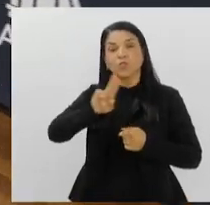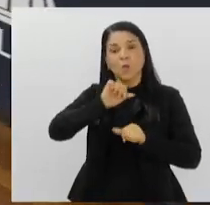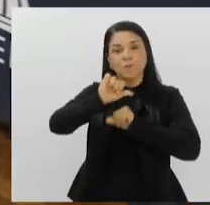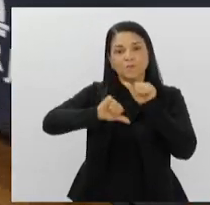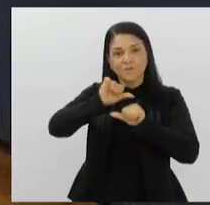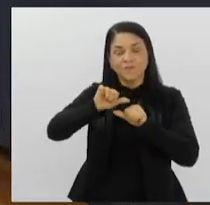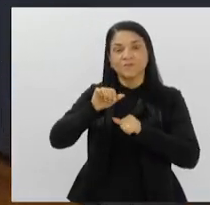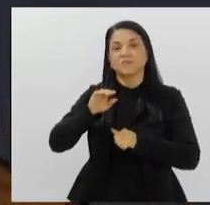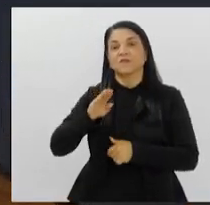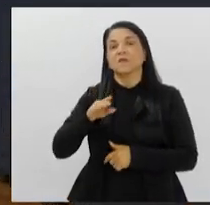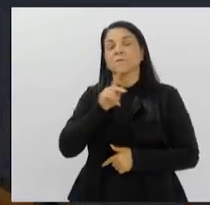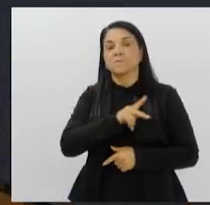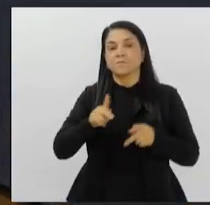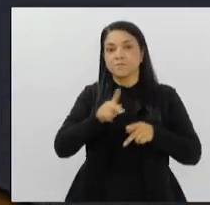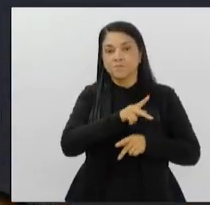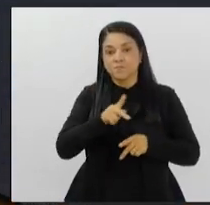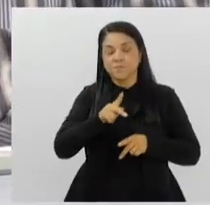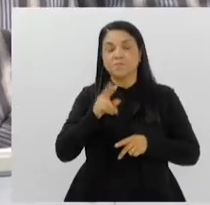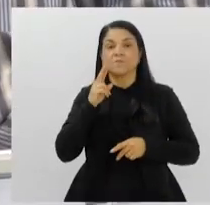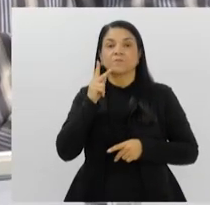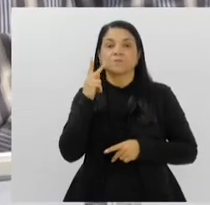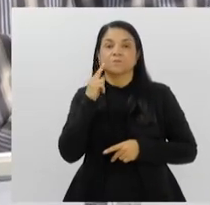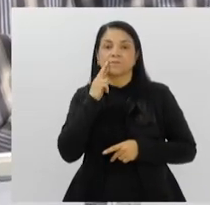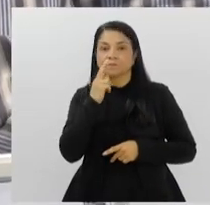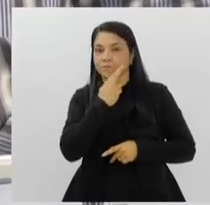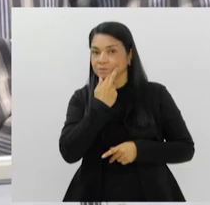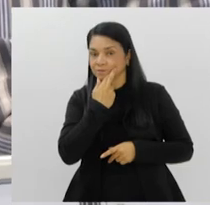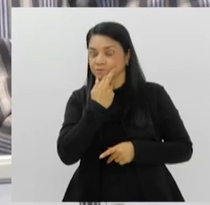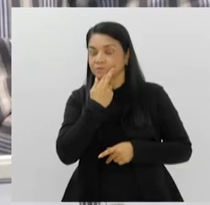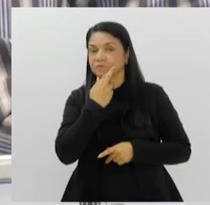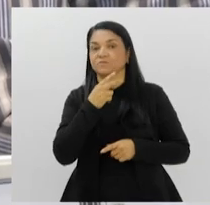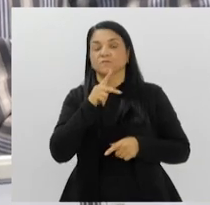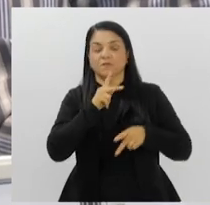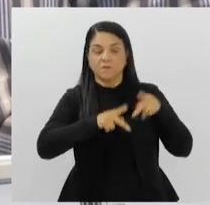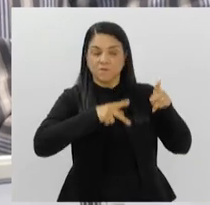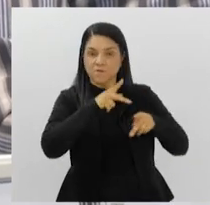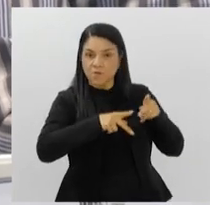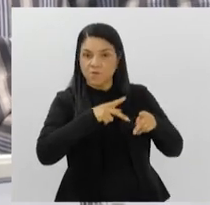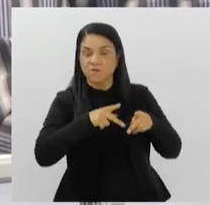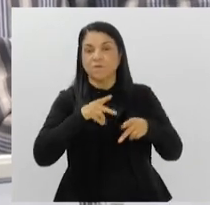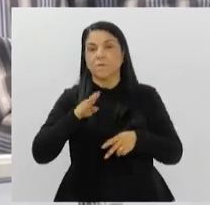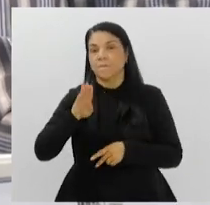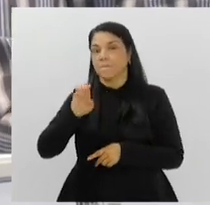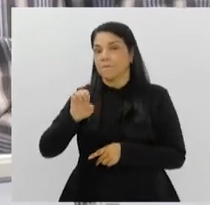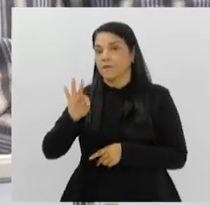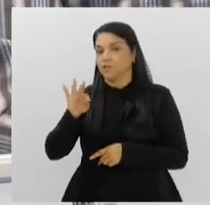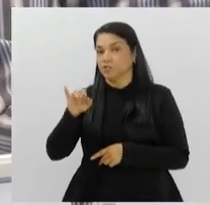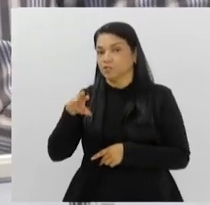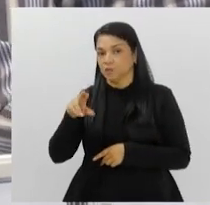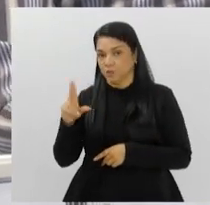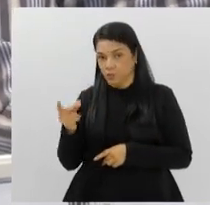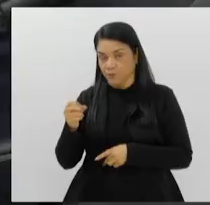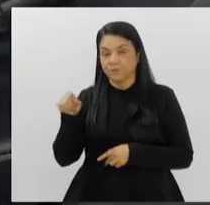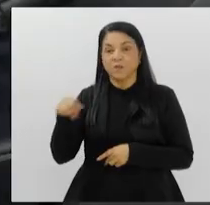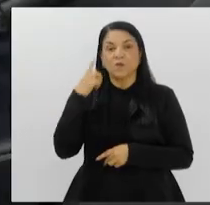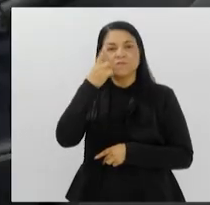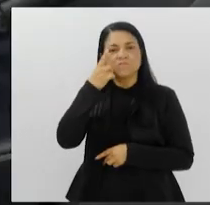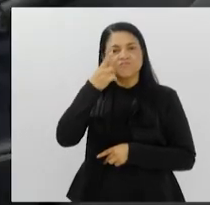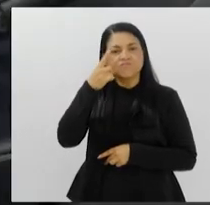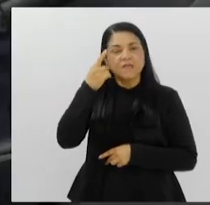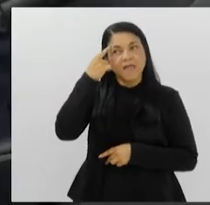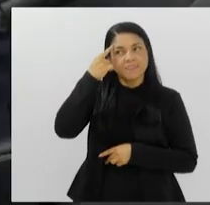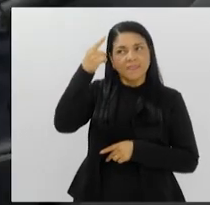do Povo Herbert de Souza Betinho. De acordo com o Mink, além da homenagem, a ideia é ampliar o programa e